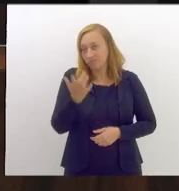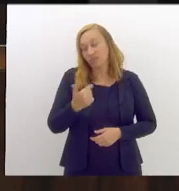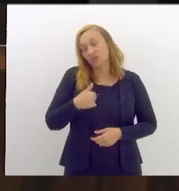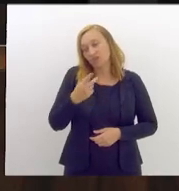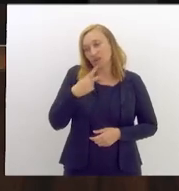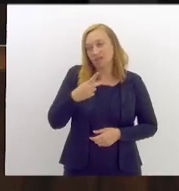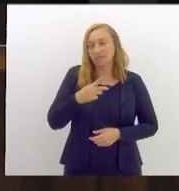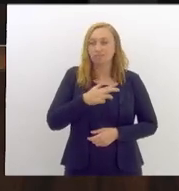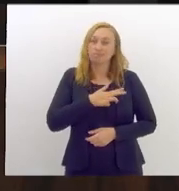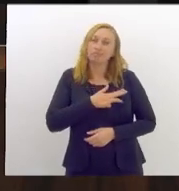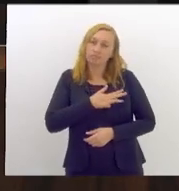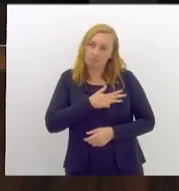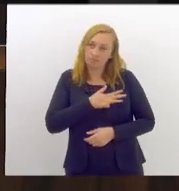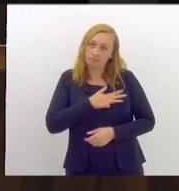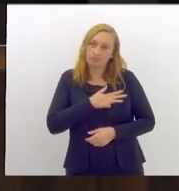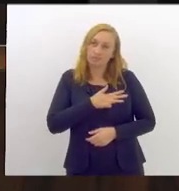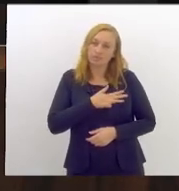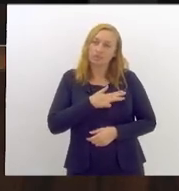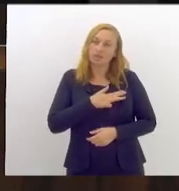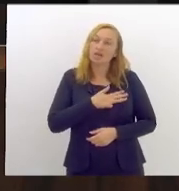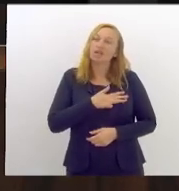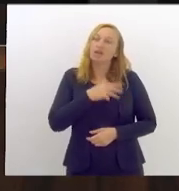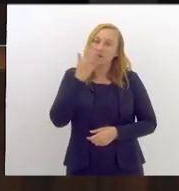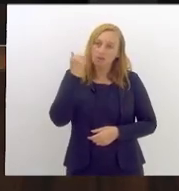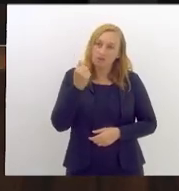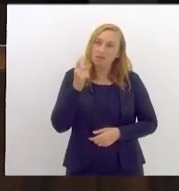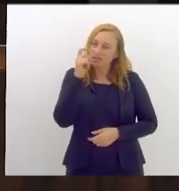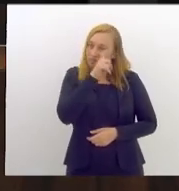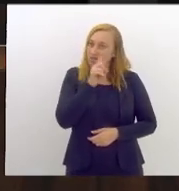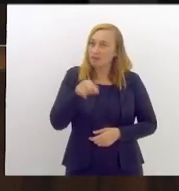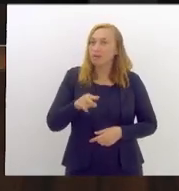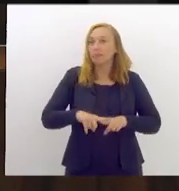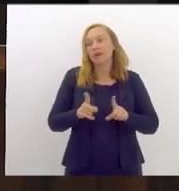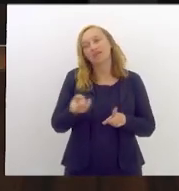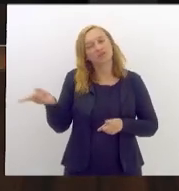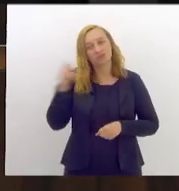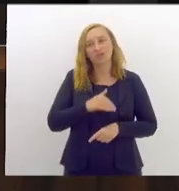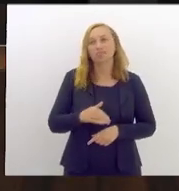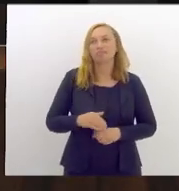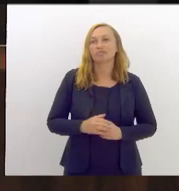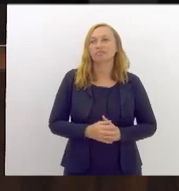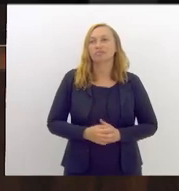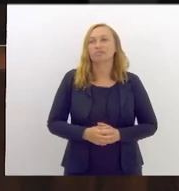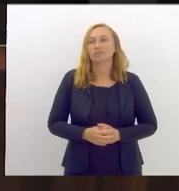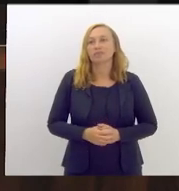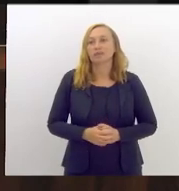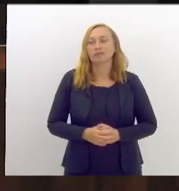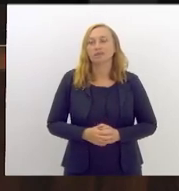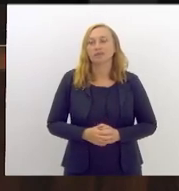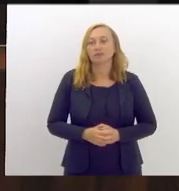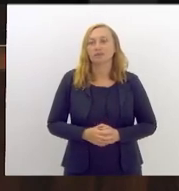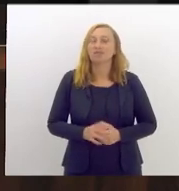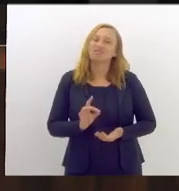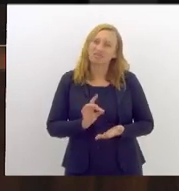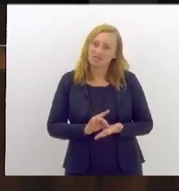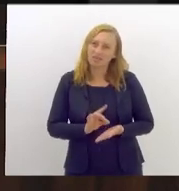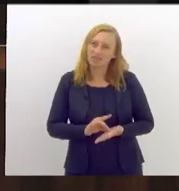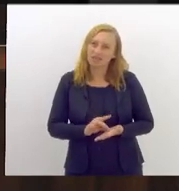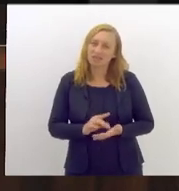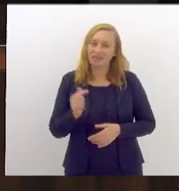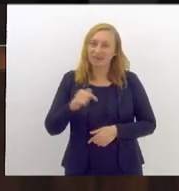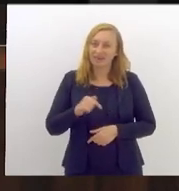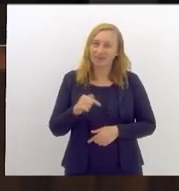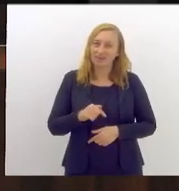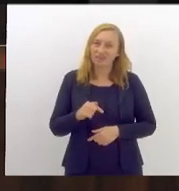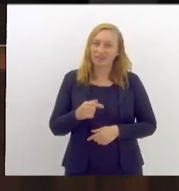eu sei muito difícil é mas vamos embora e de verdade aqui